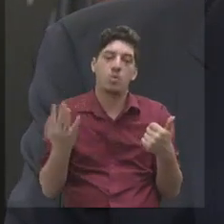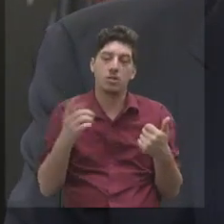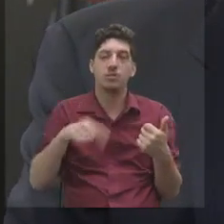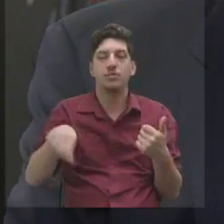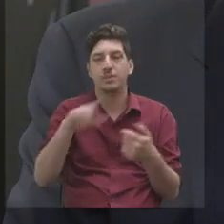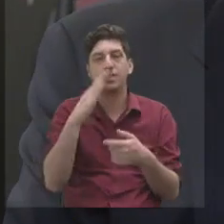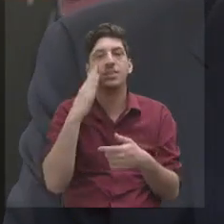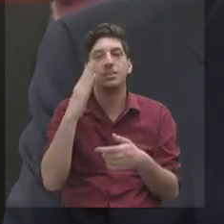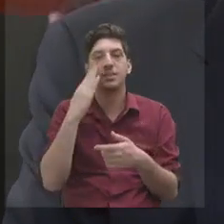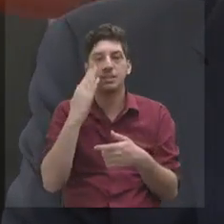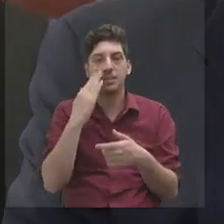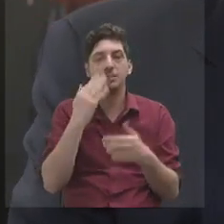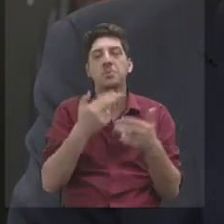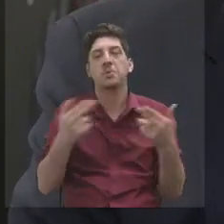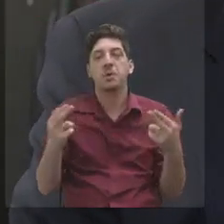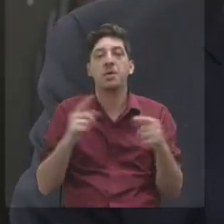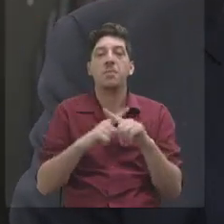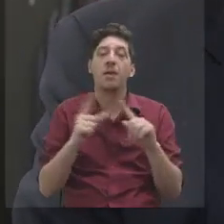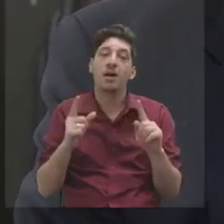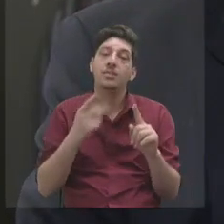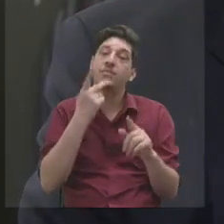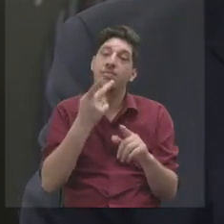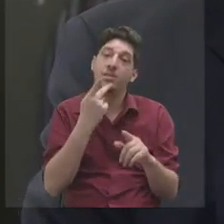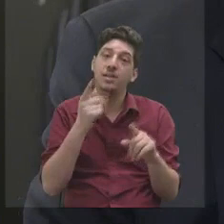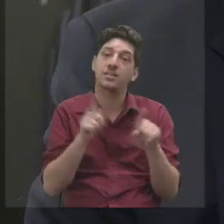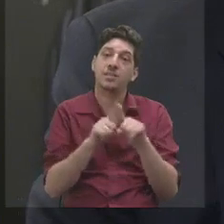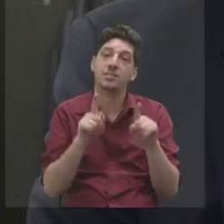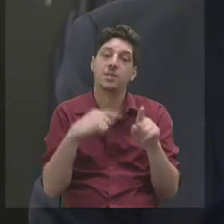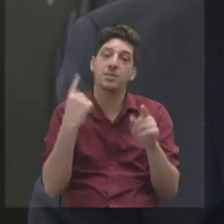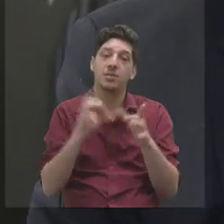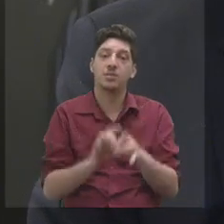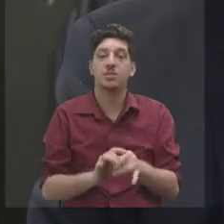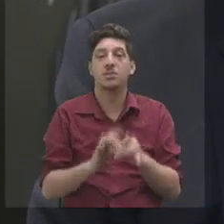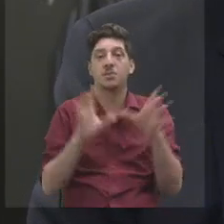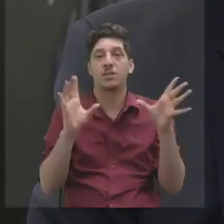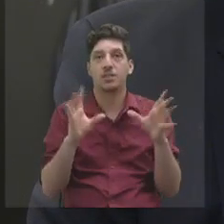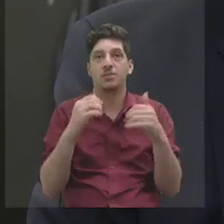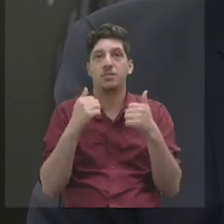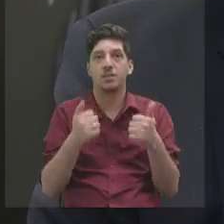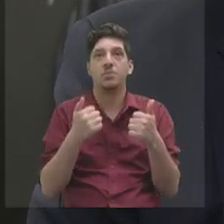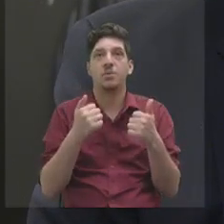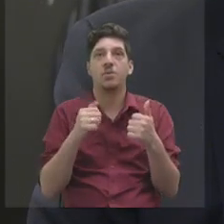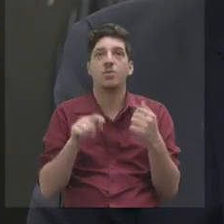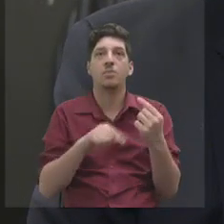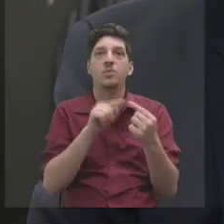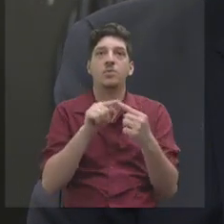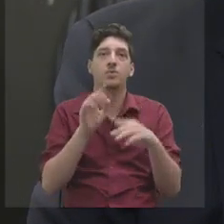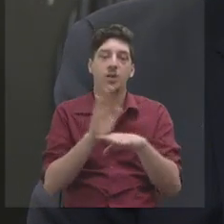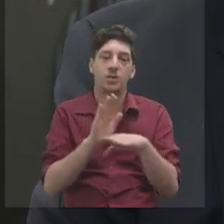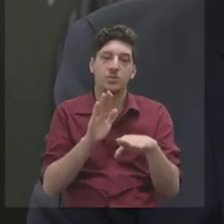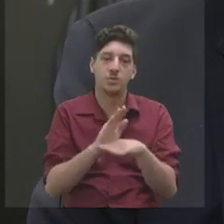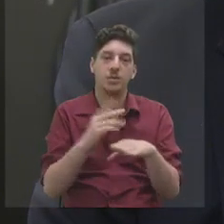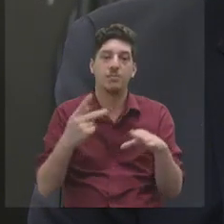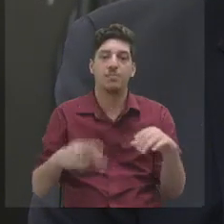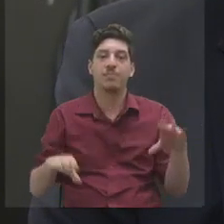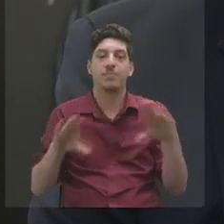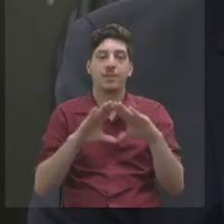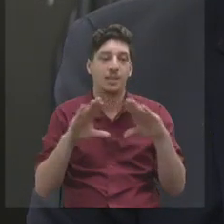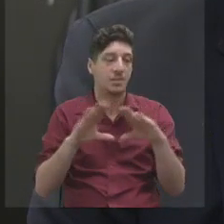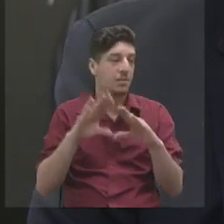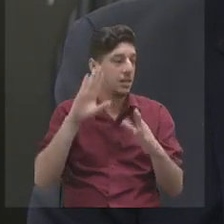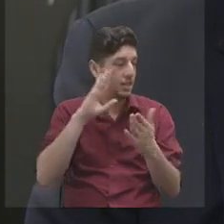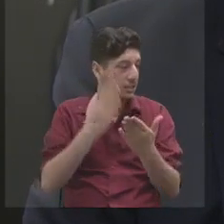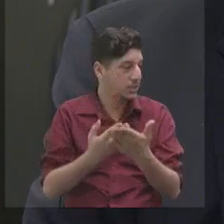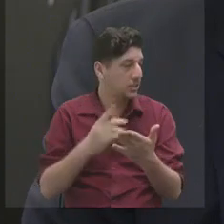da situação é colocar aqui o nosso mandato à disposição para contribuir essa casa eu acho que tem uma